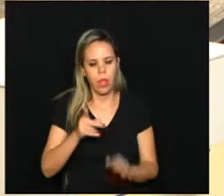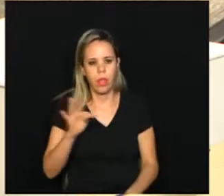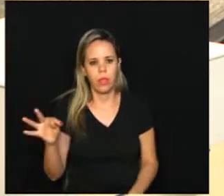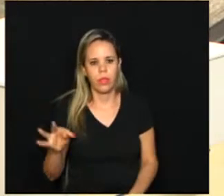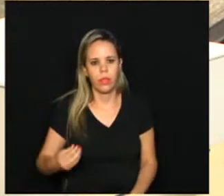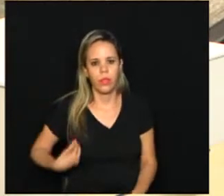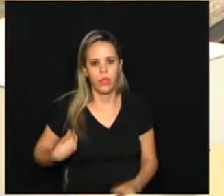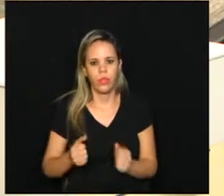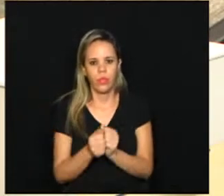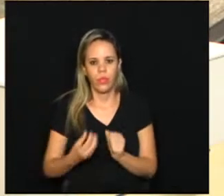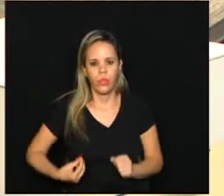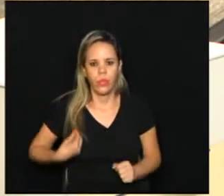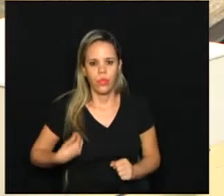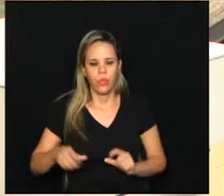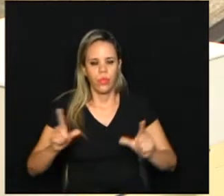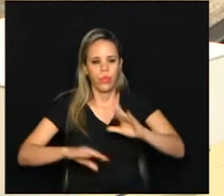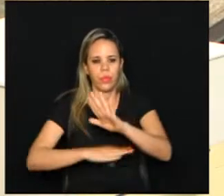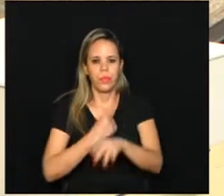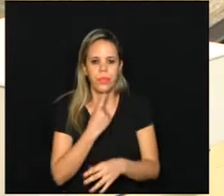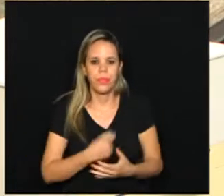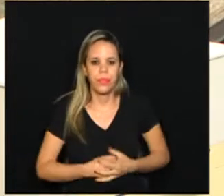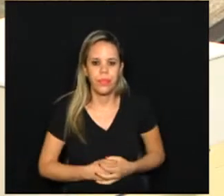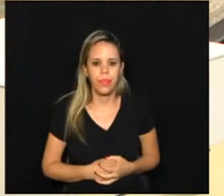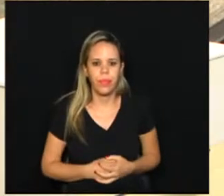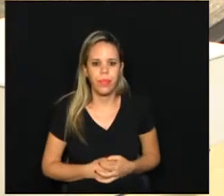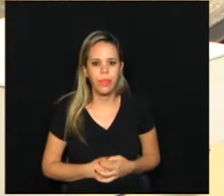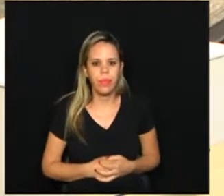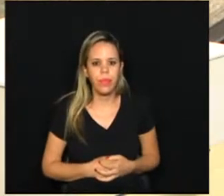fique conosco ao vivo aqui na TV Câmara Campinas.